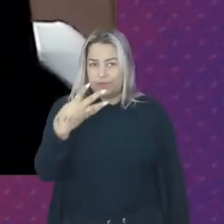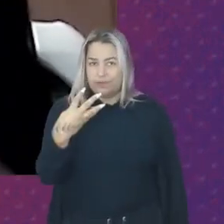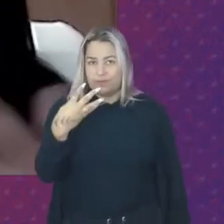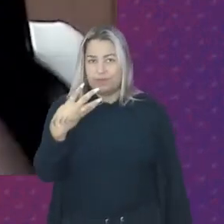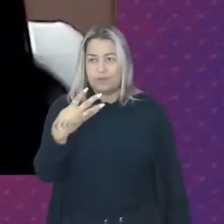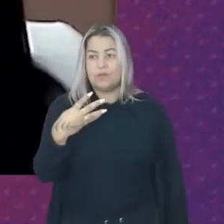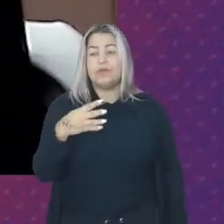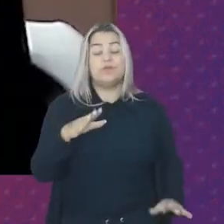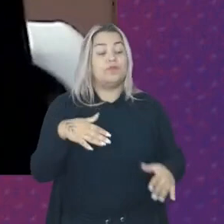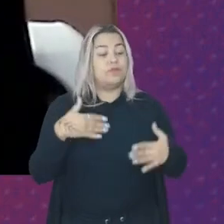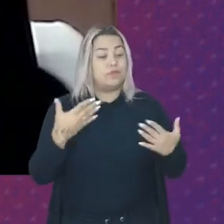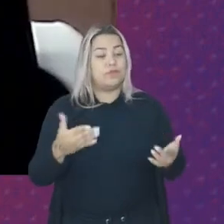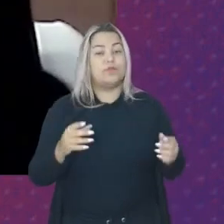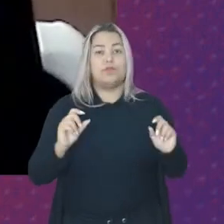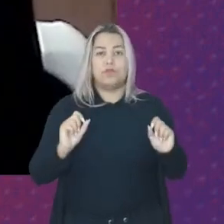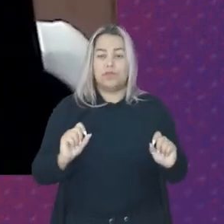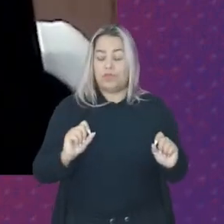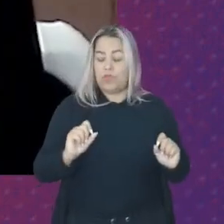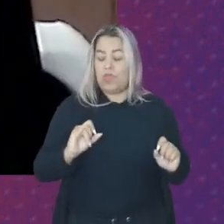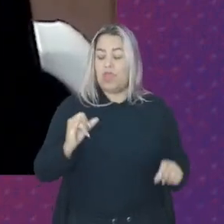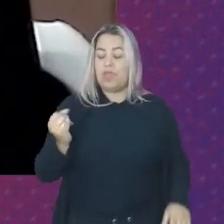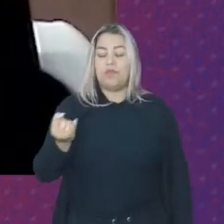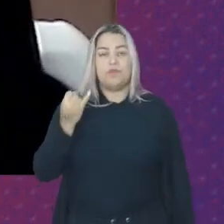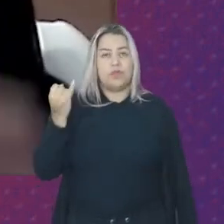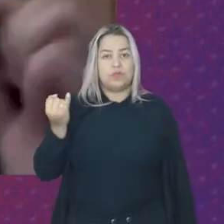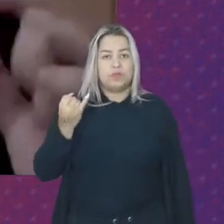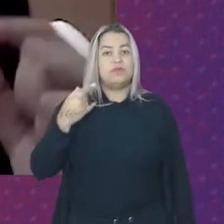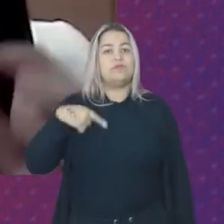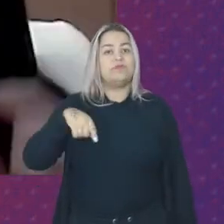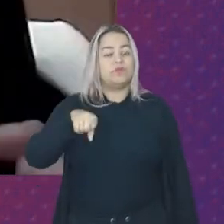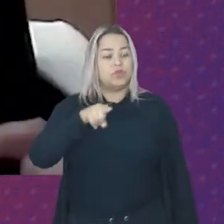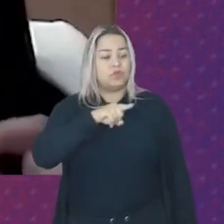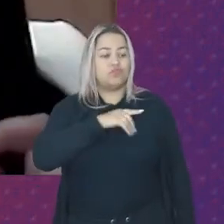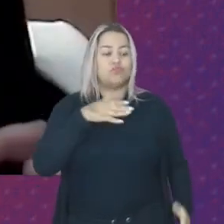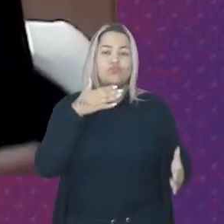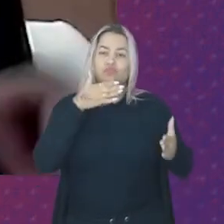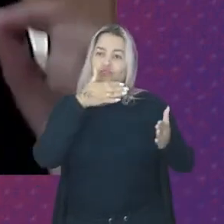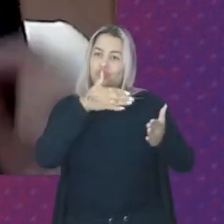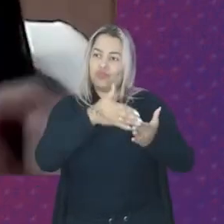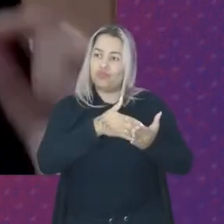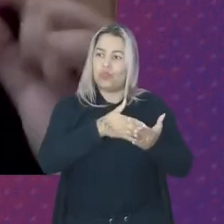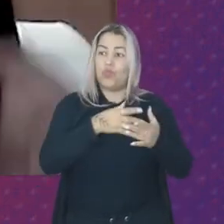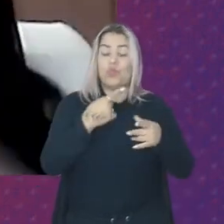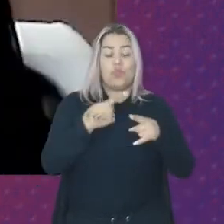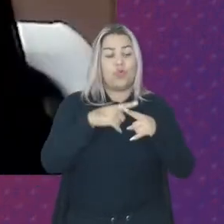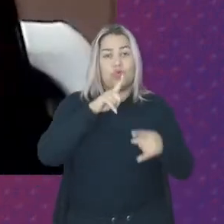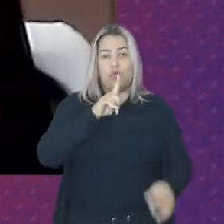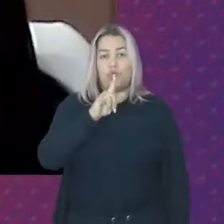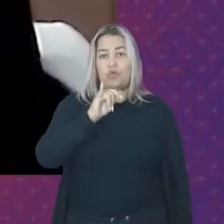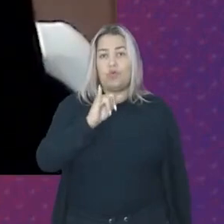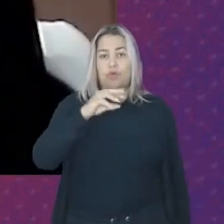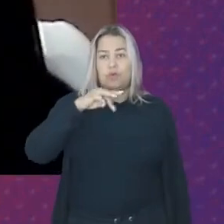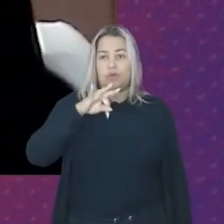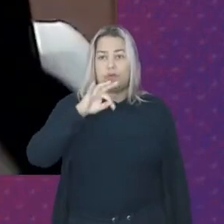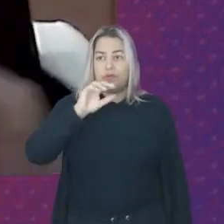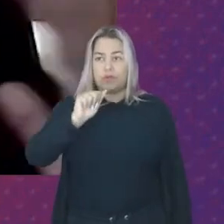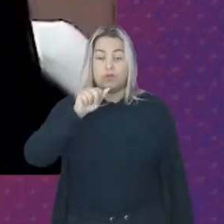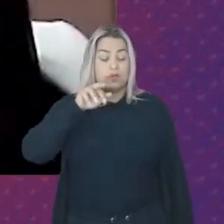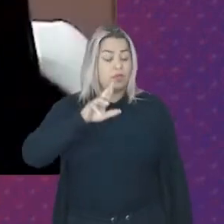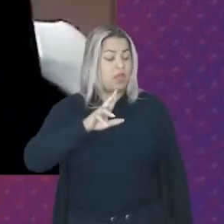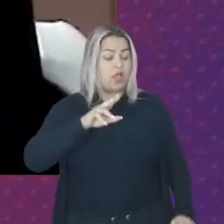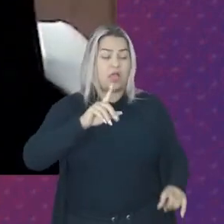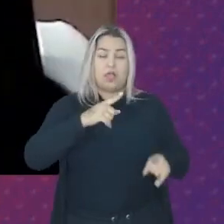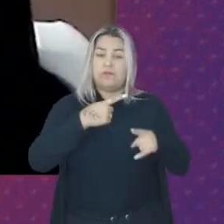2024. Então, é por isso que é muito importante que a gente se limite. Por que é importante se limitar? Porque